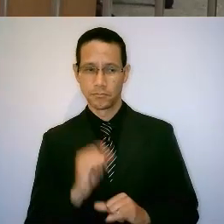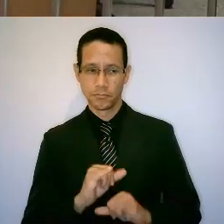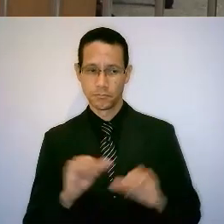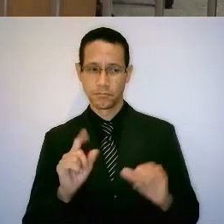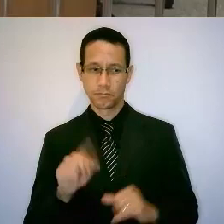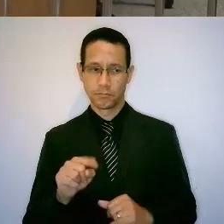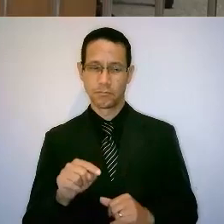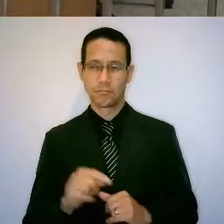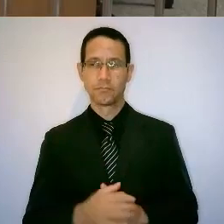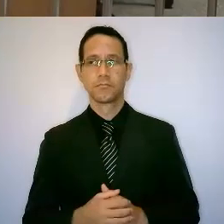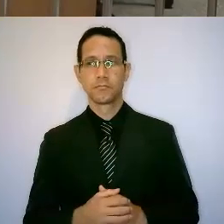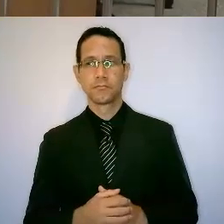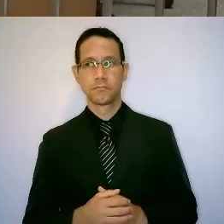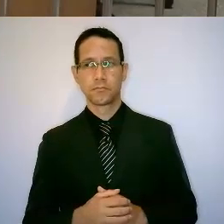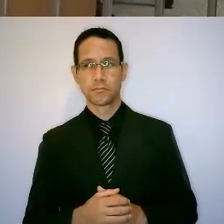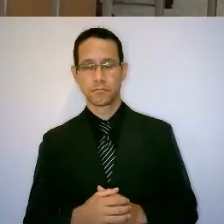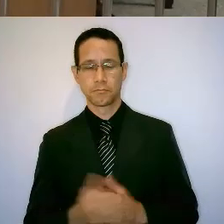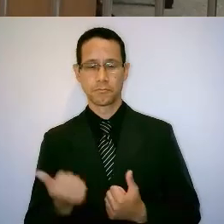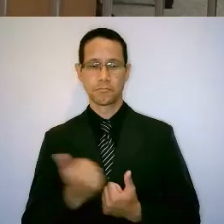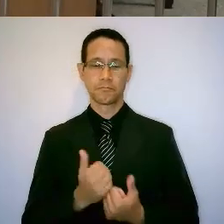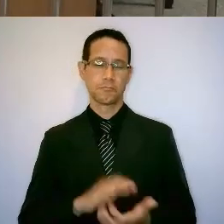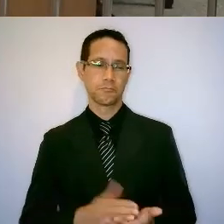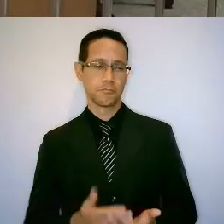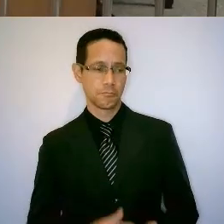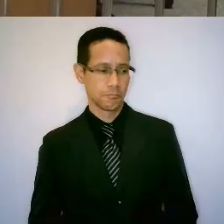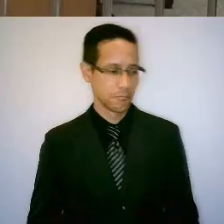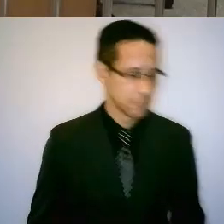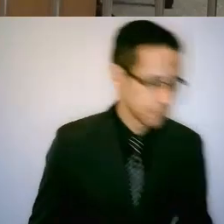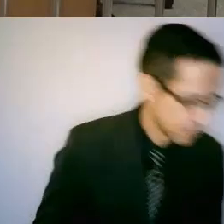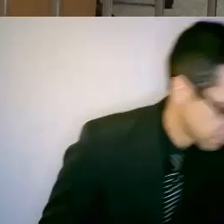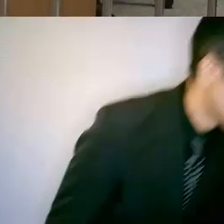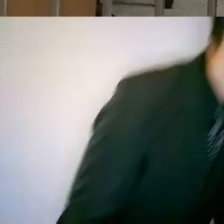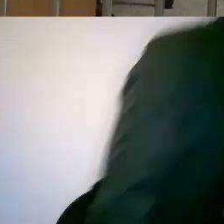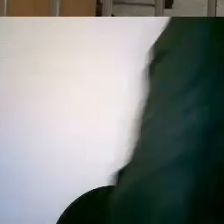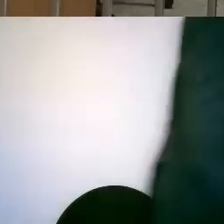aí foi para o retornou o gabinete do relator